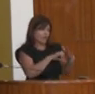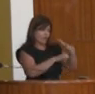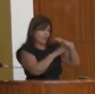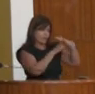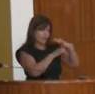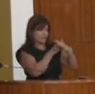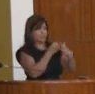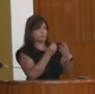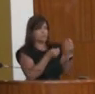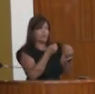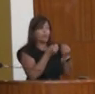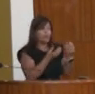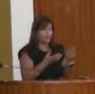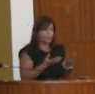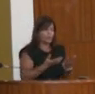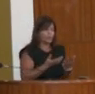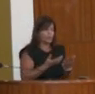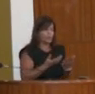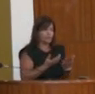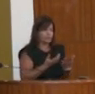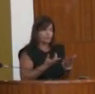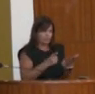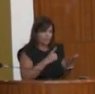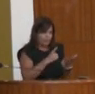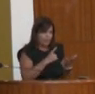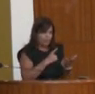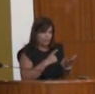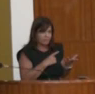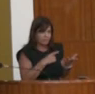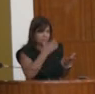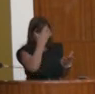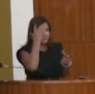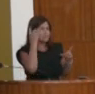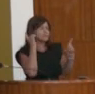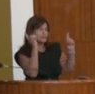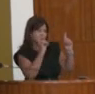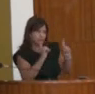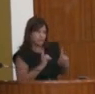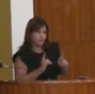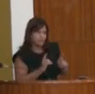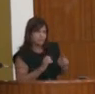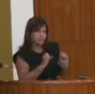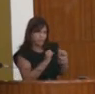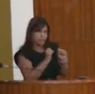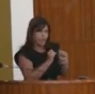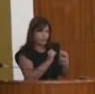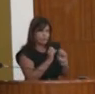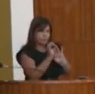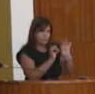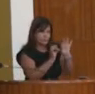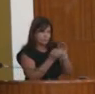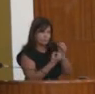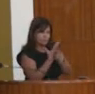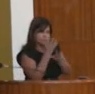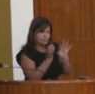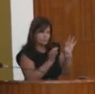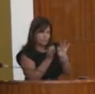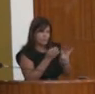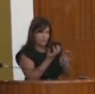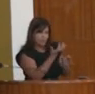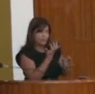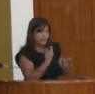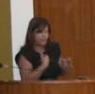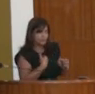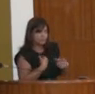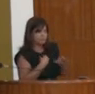aqui, o Legislativo é do povo, existe uma comissão para pessoa com deficiente, pode trazer ideias, projetos, estamos aqui para trabalhar em